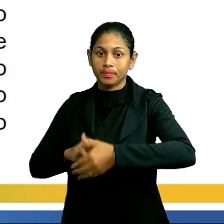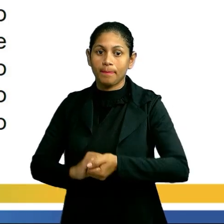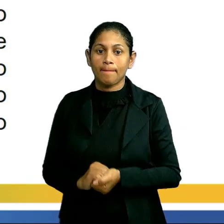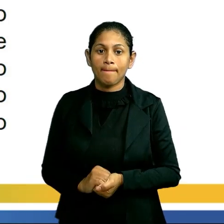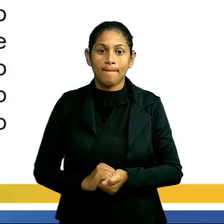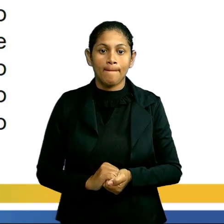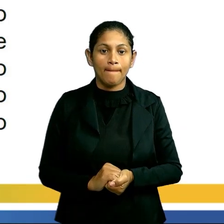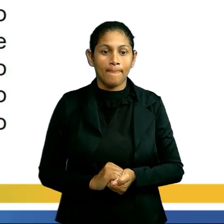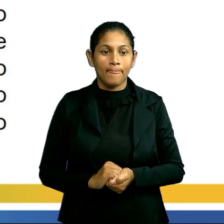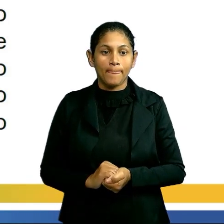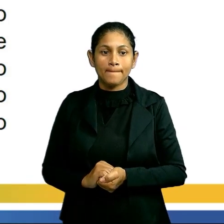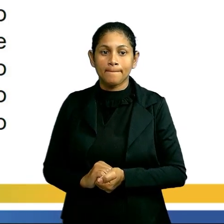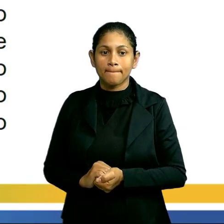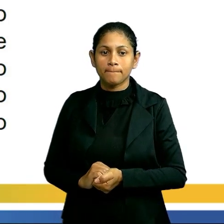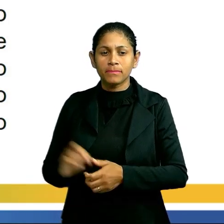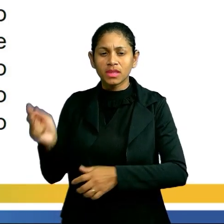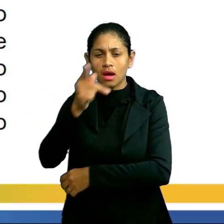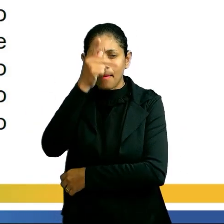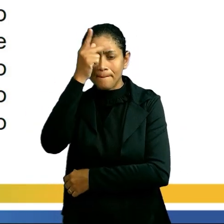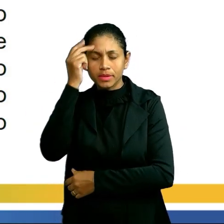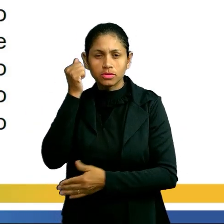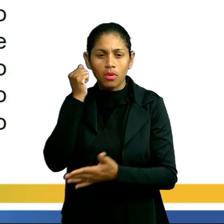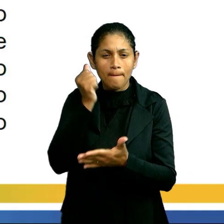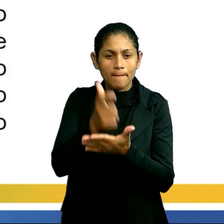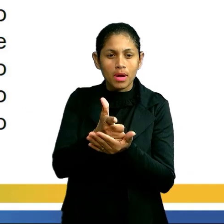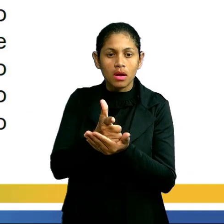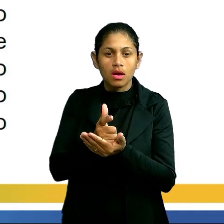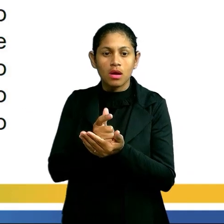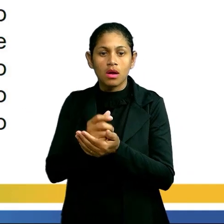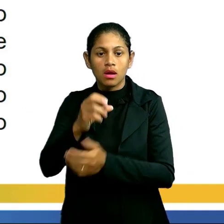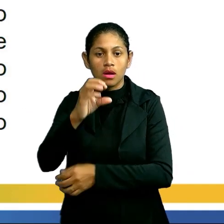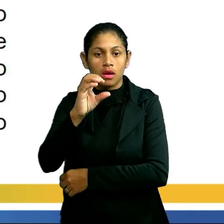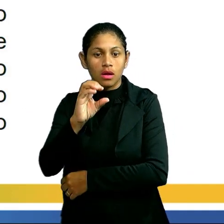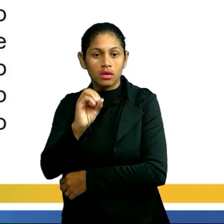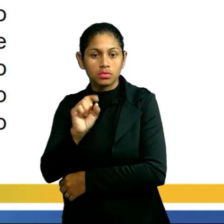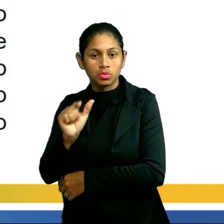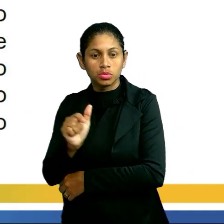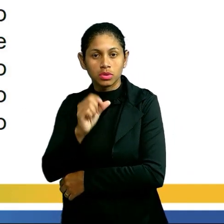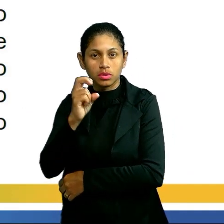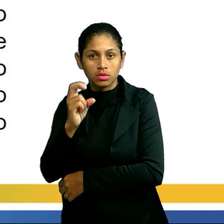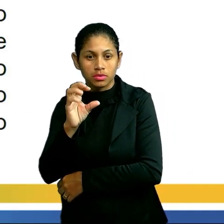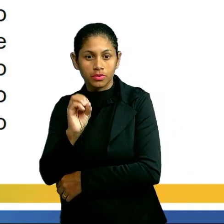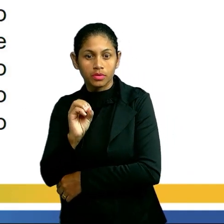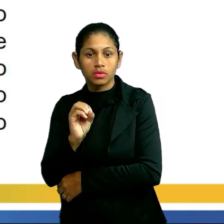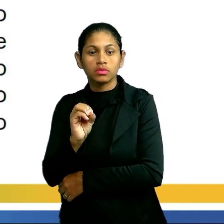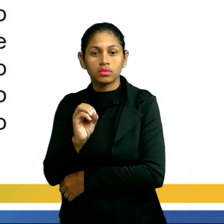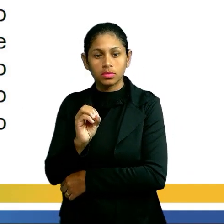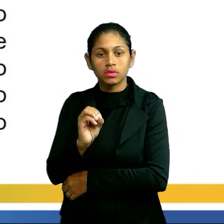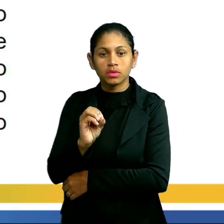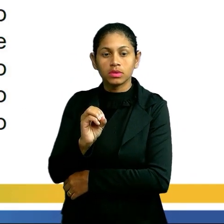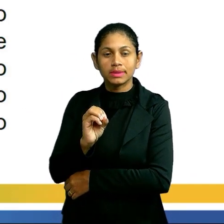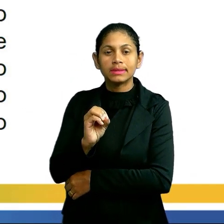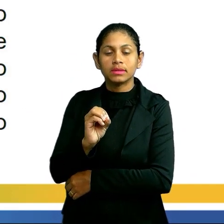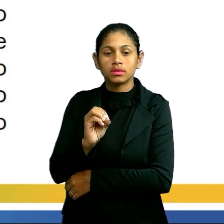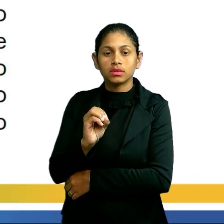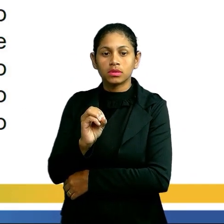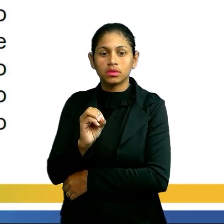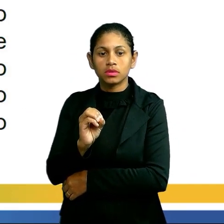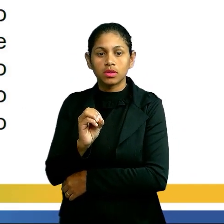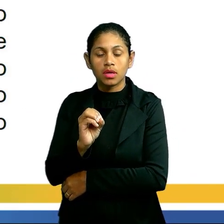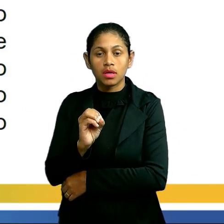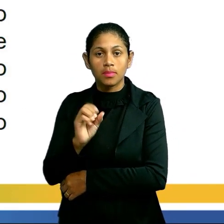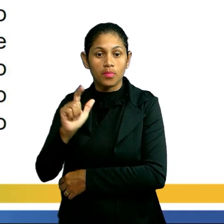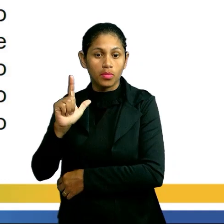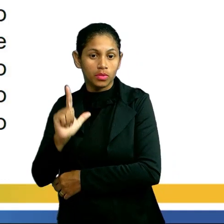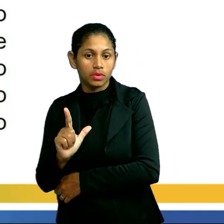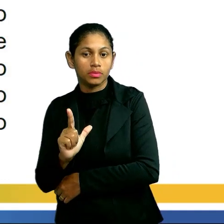a uma temperatura de 5 graus Celsius. Para revender o líquido aos motoristas, instalou um mecanismo na bomba